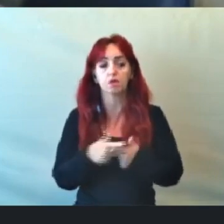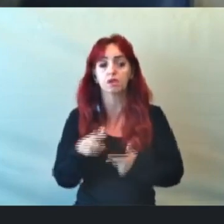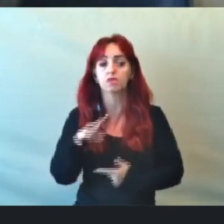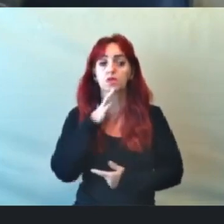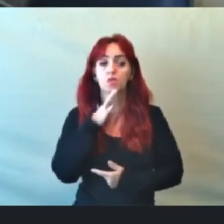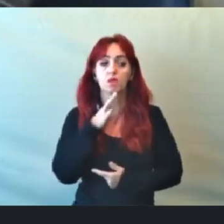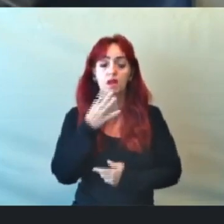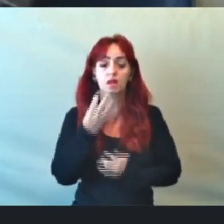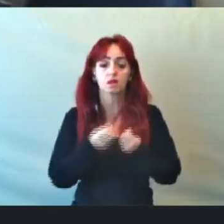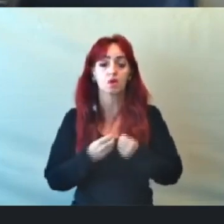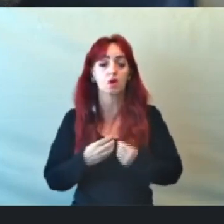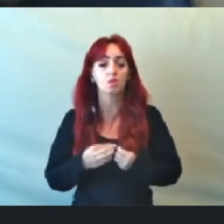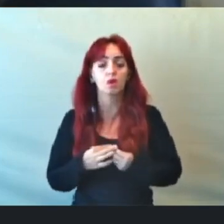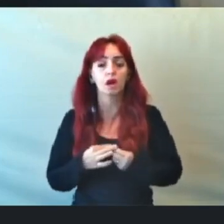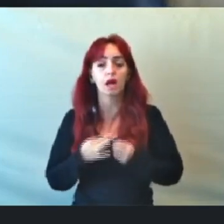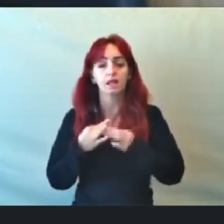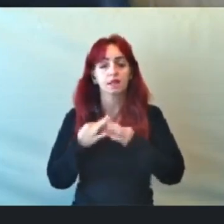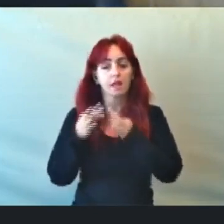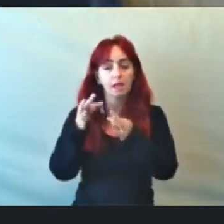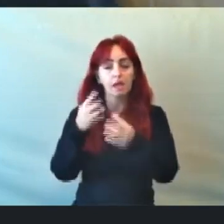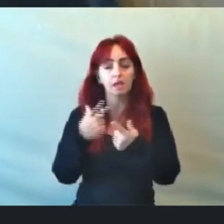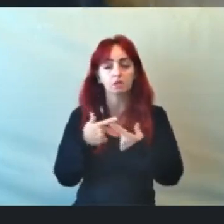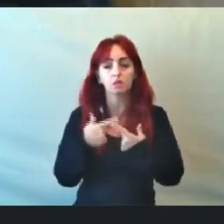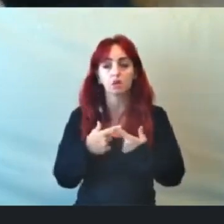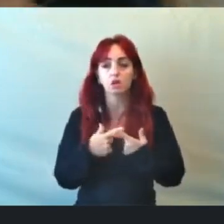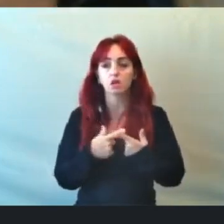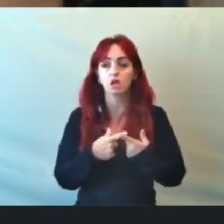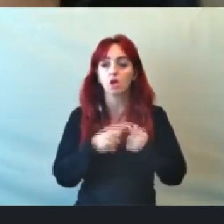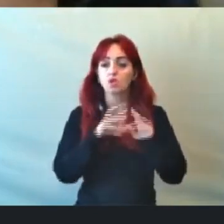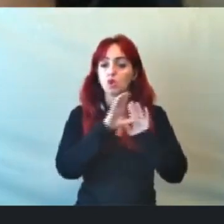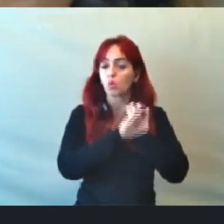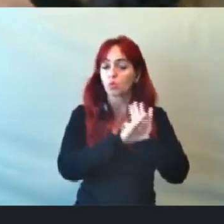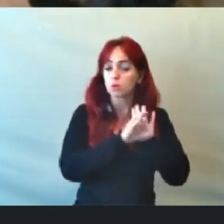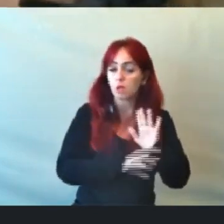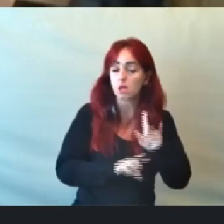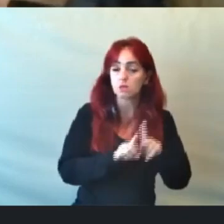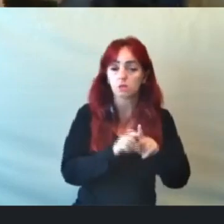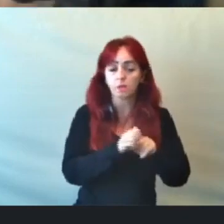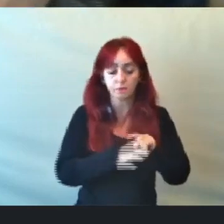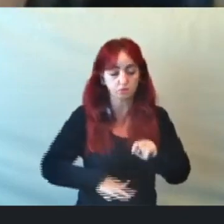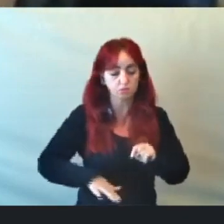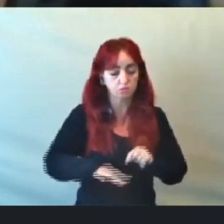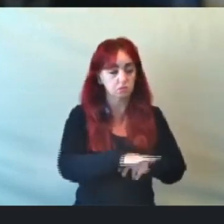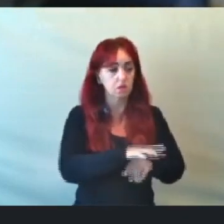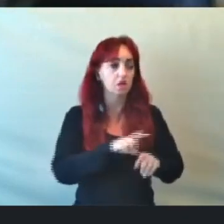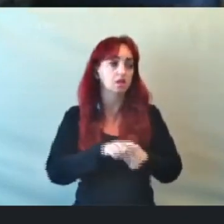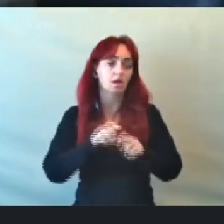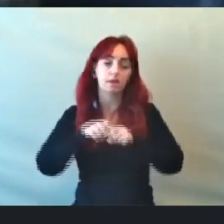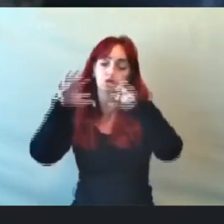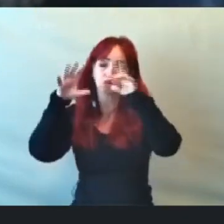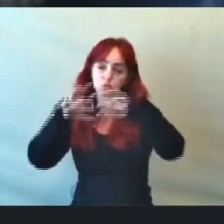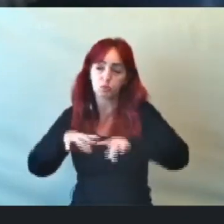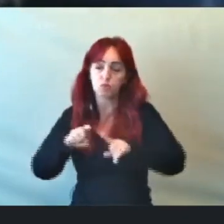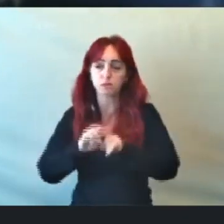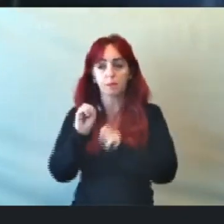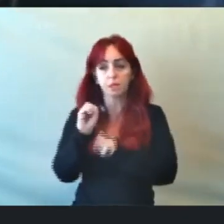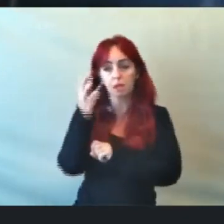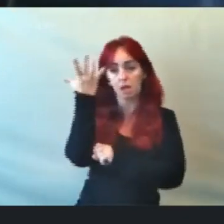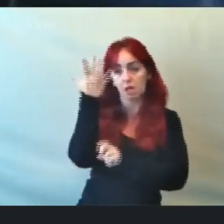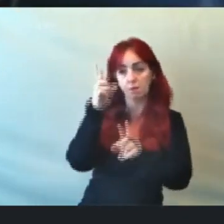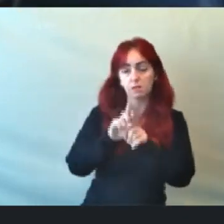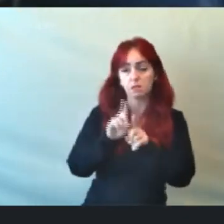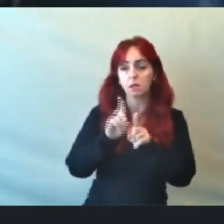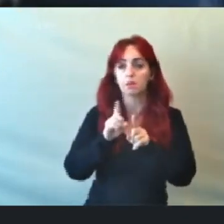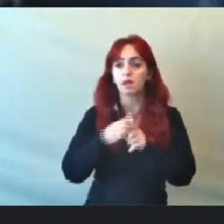contextos urbanísticos, regime de chuvas, clima, a participação da população, o entendimento